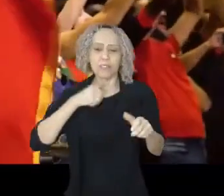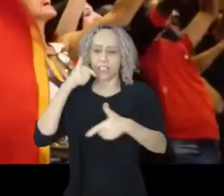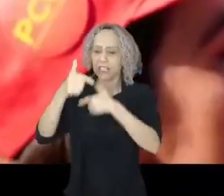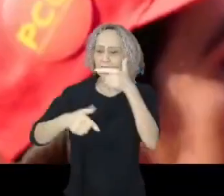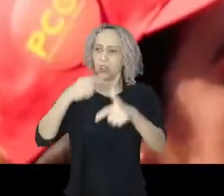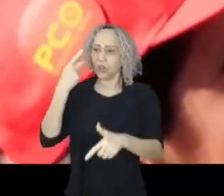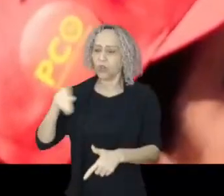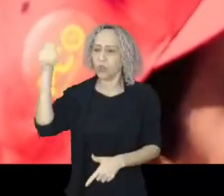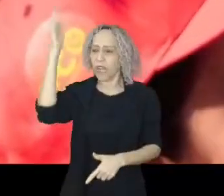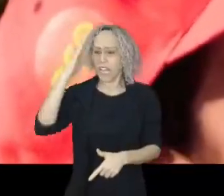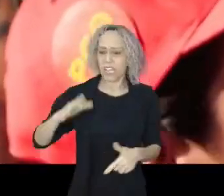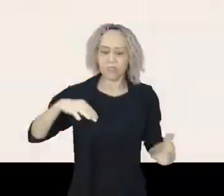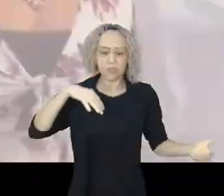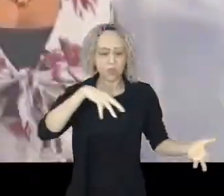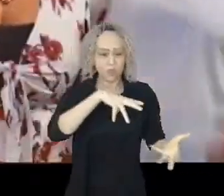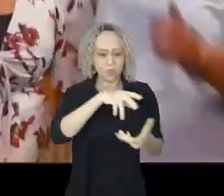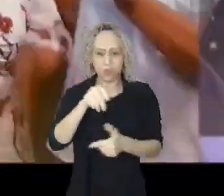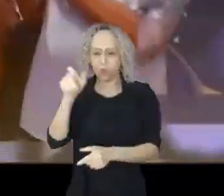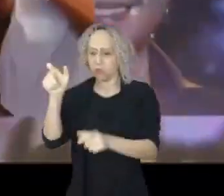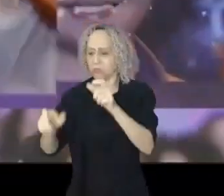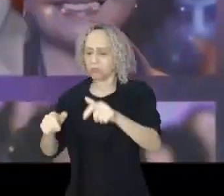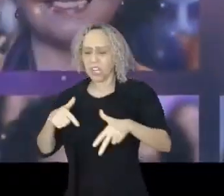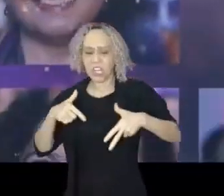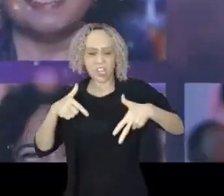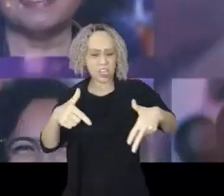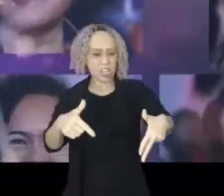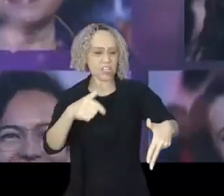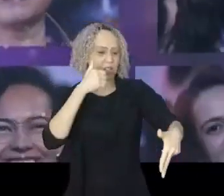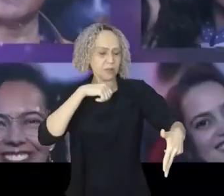mães, trabalhadoras. Viva as mulheres!